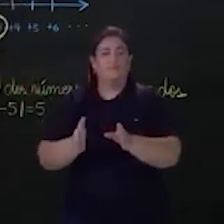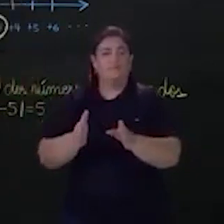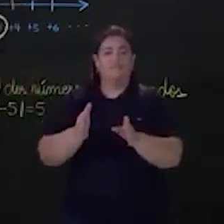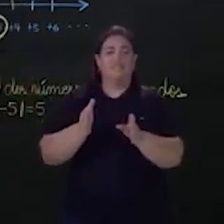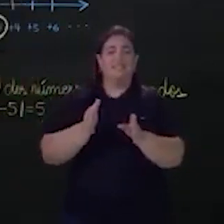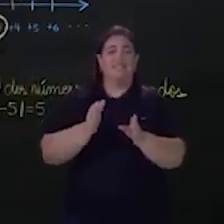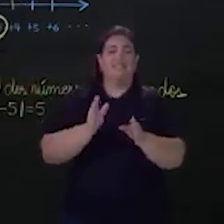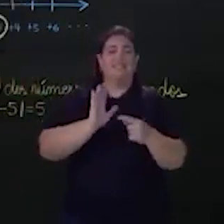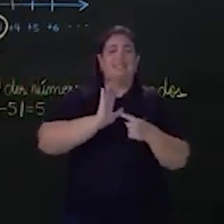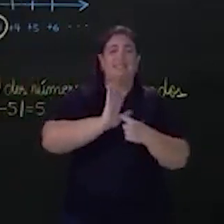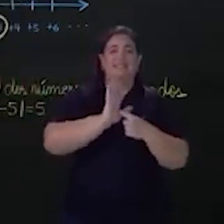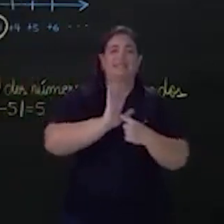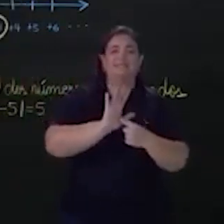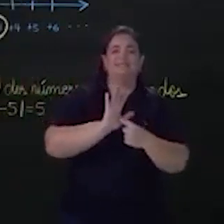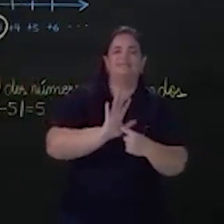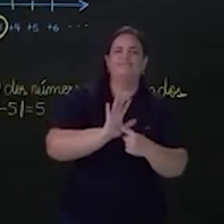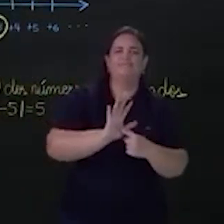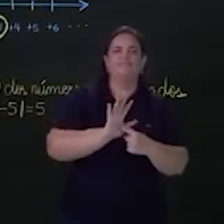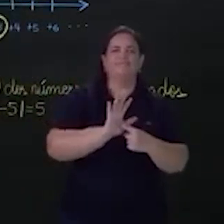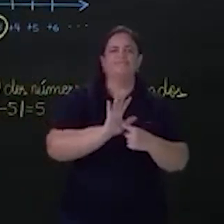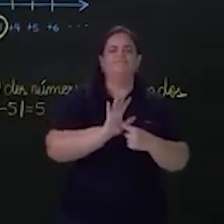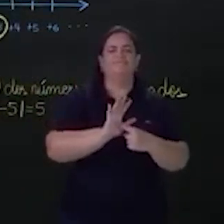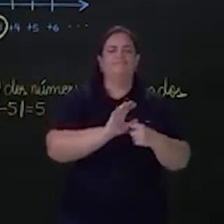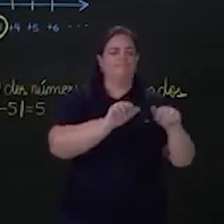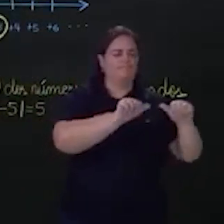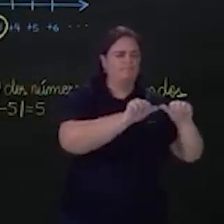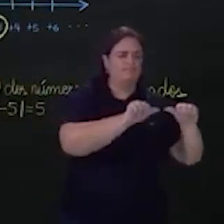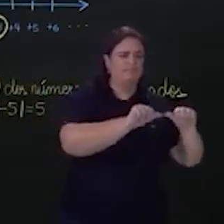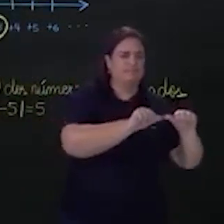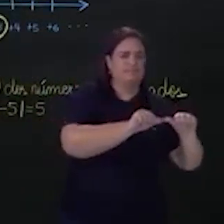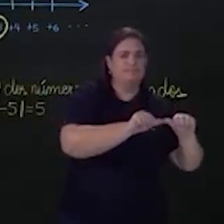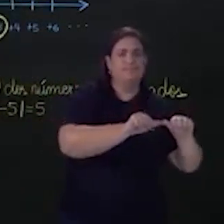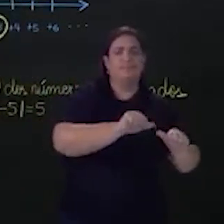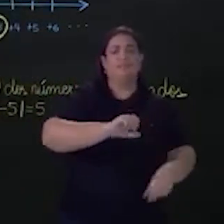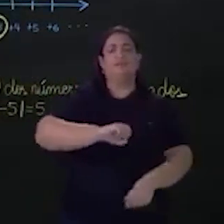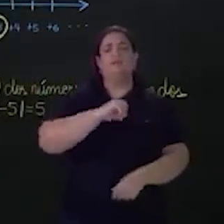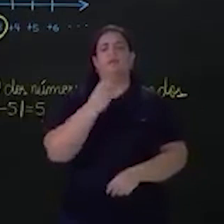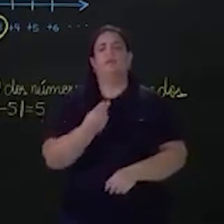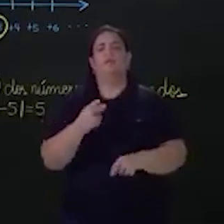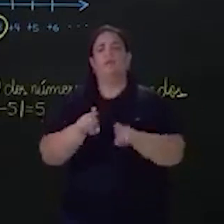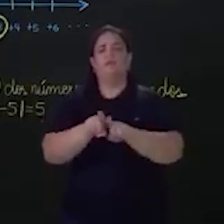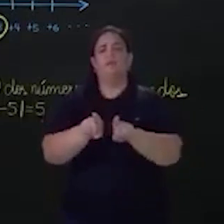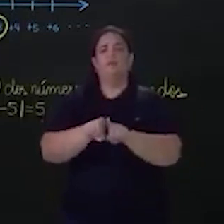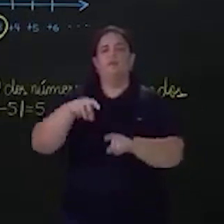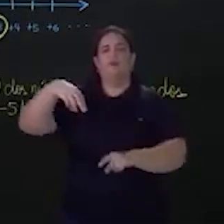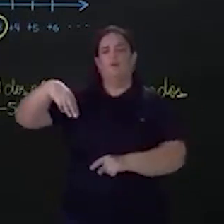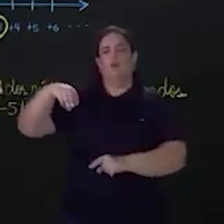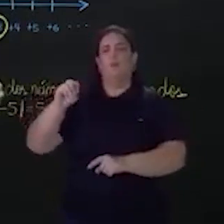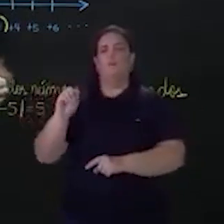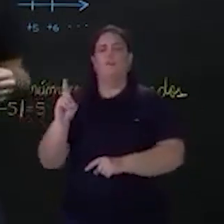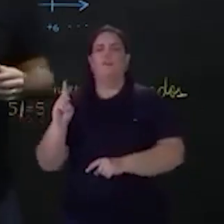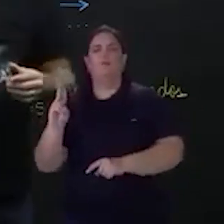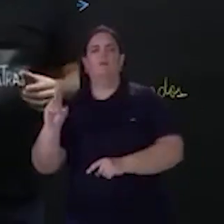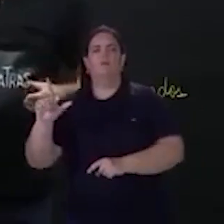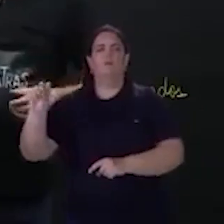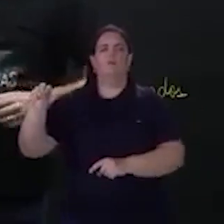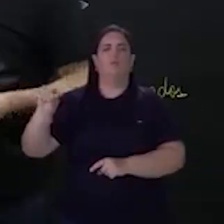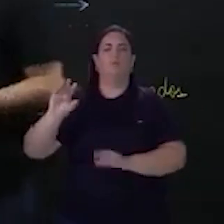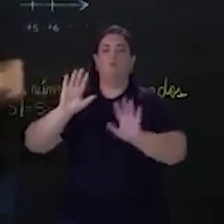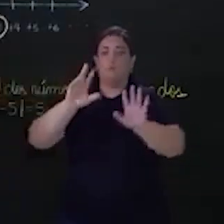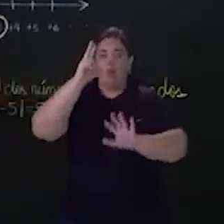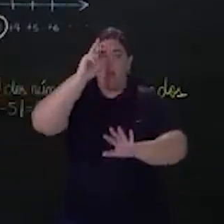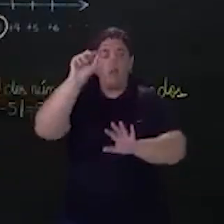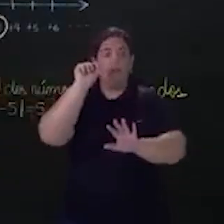indicando como eles são reconhecidos sendo opostos ou simétricos e também o seu módulo, tá?